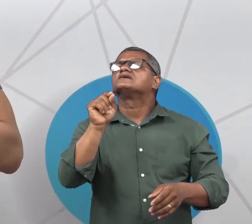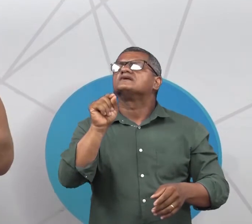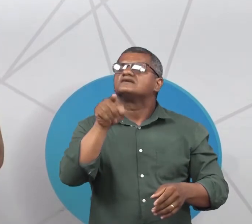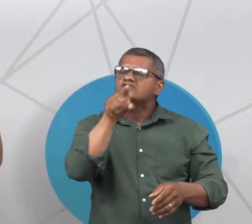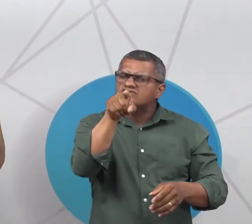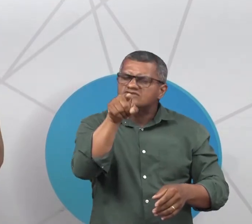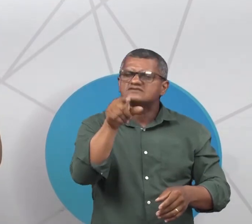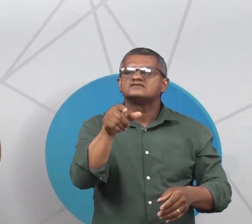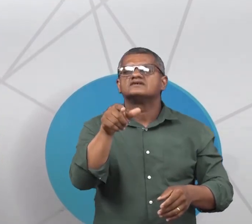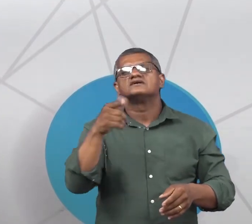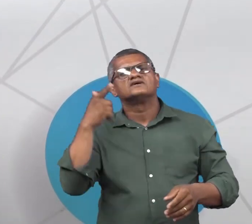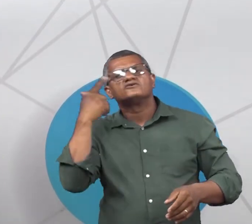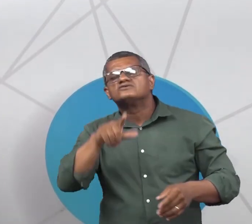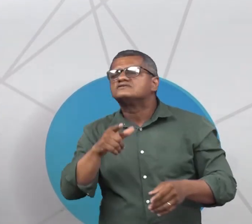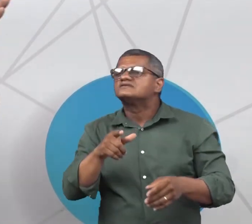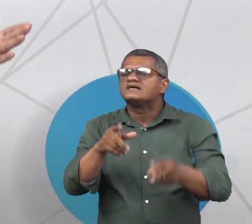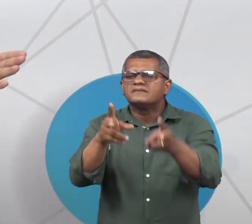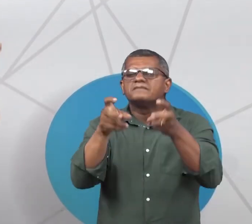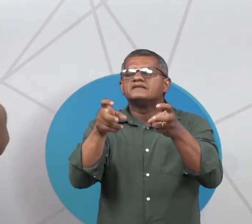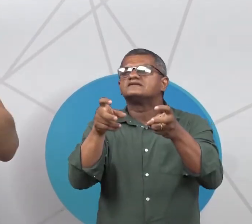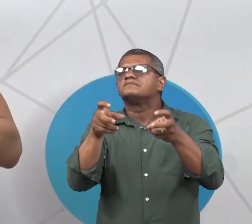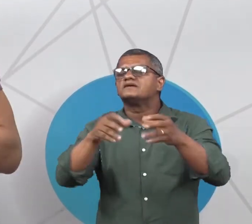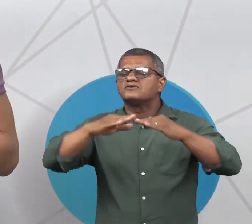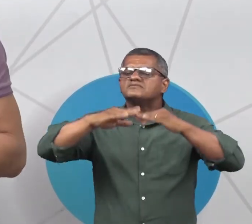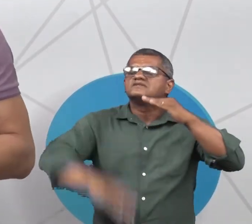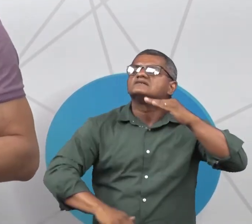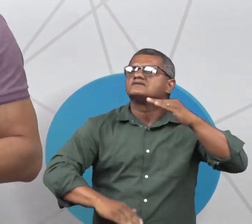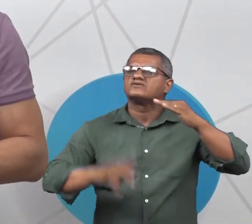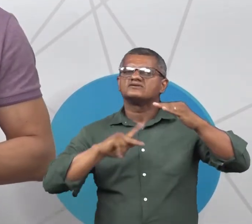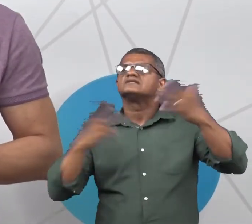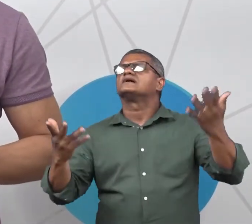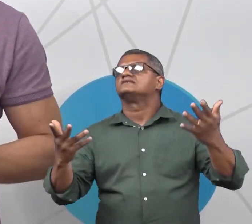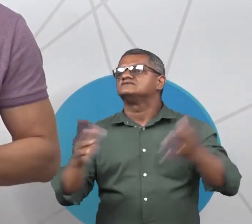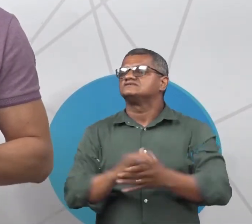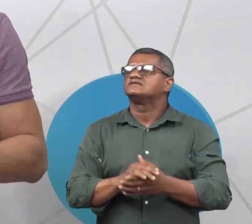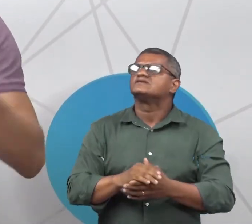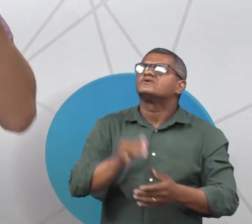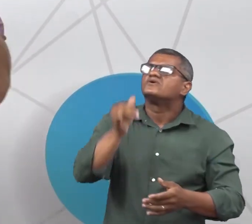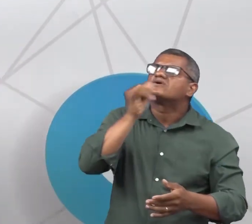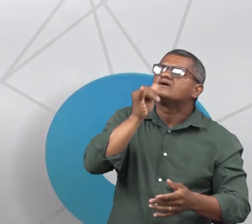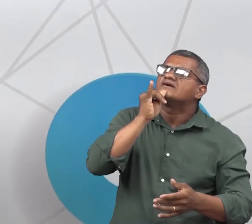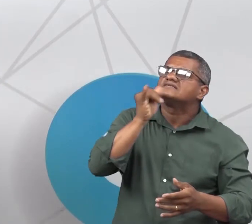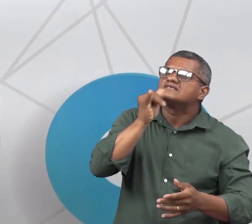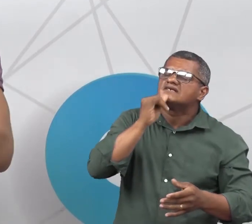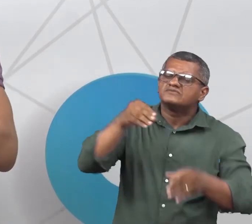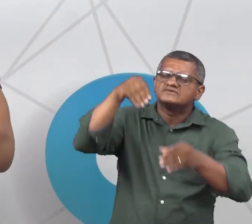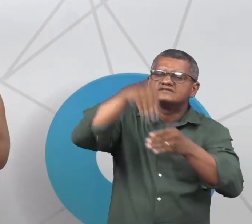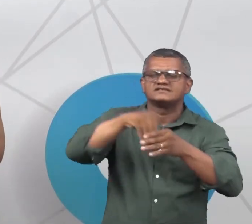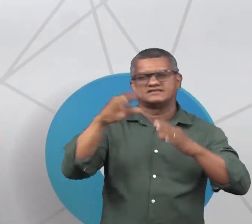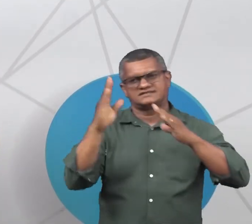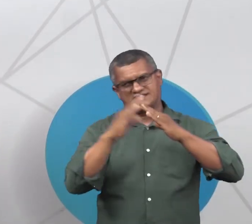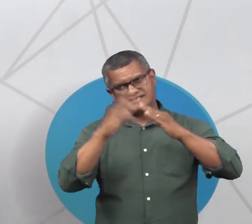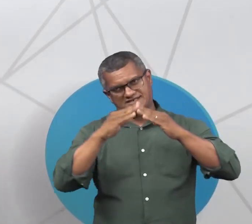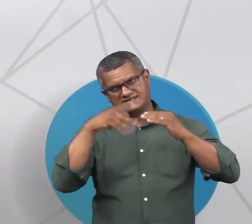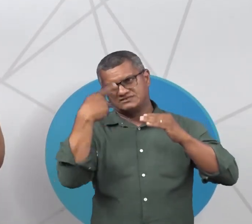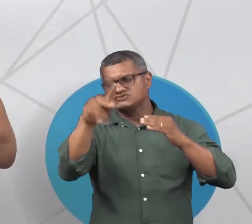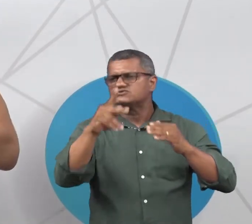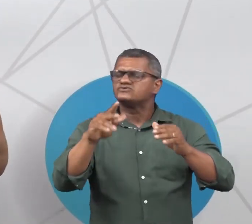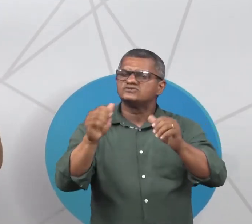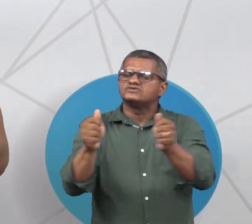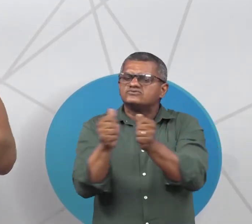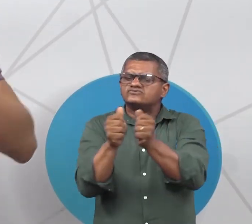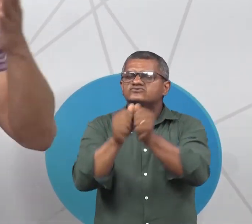identificar como desigualdade de gênero? Que exemplos você consegue identificar dentro da sua casa, junto com a